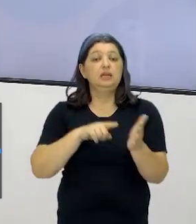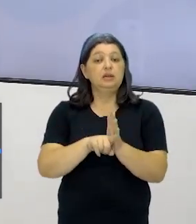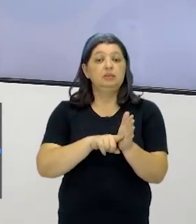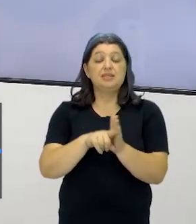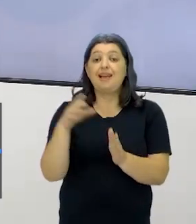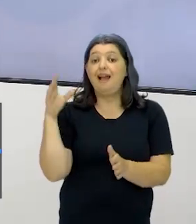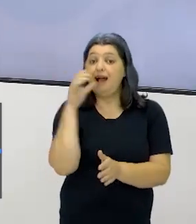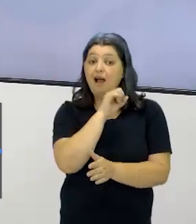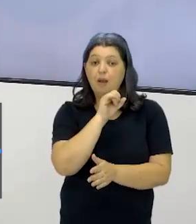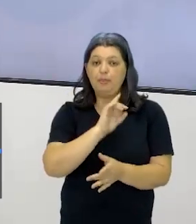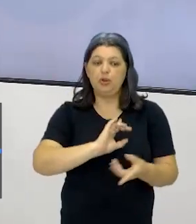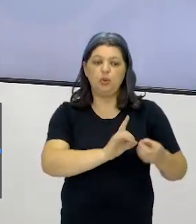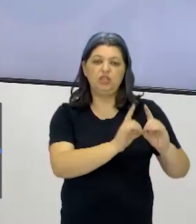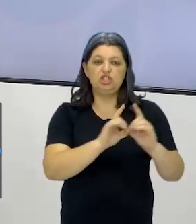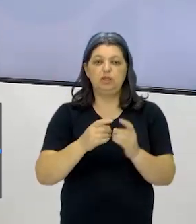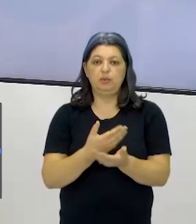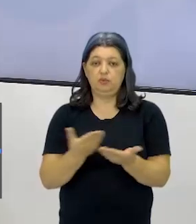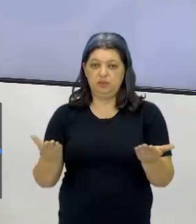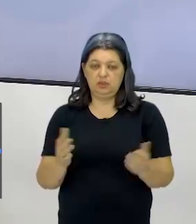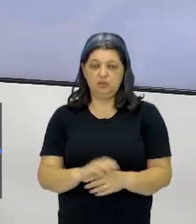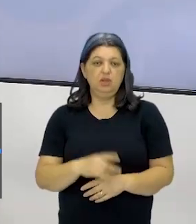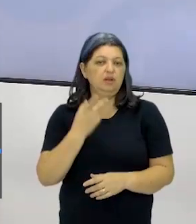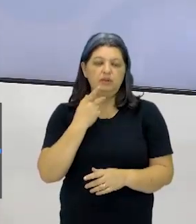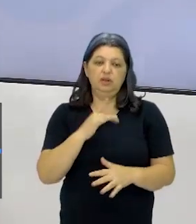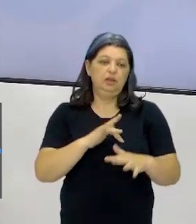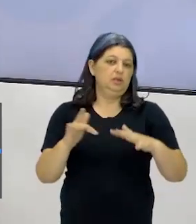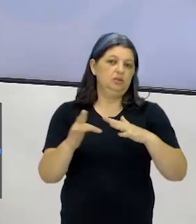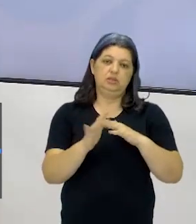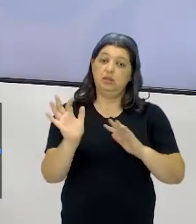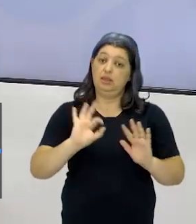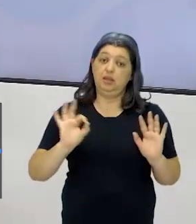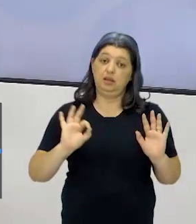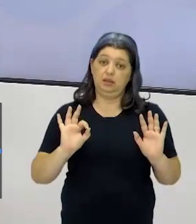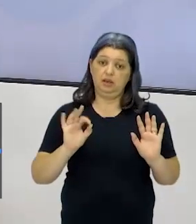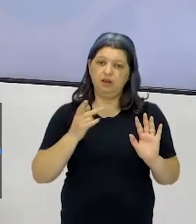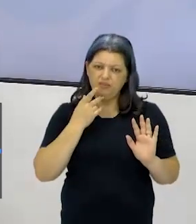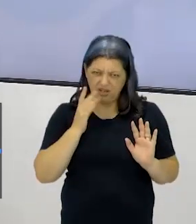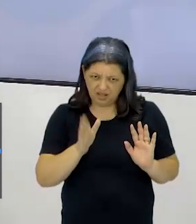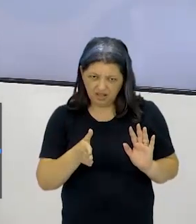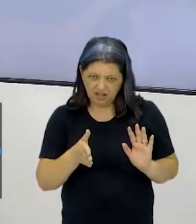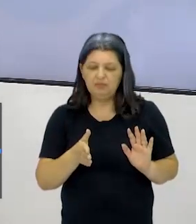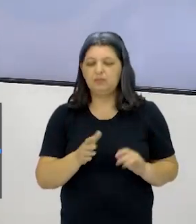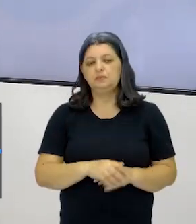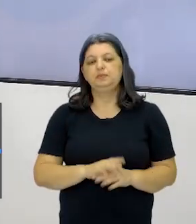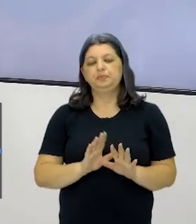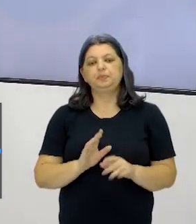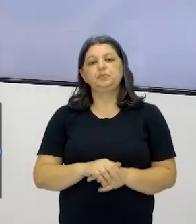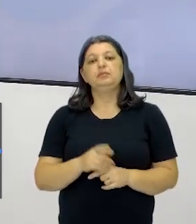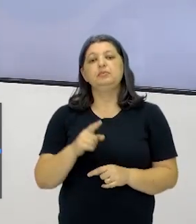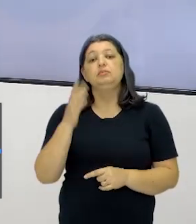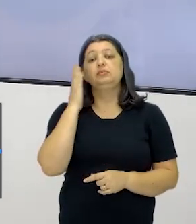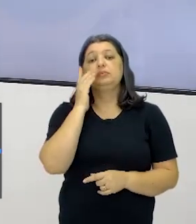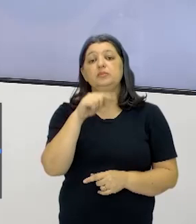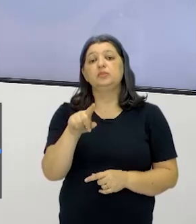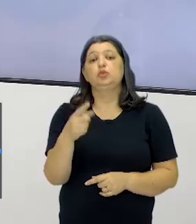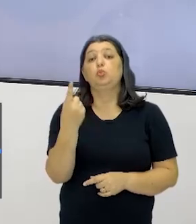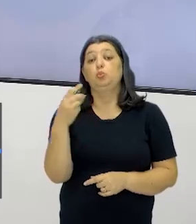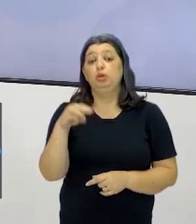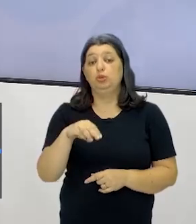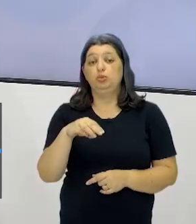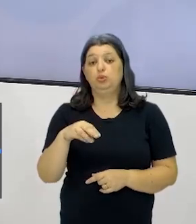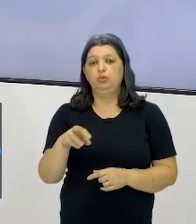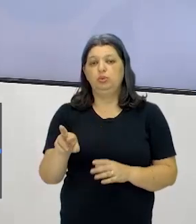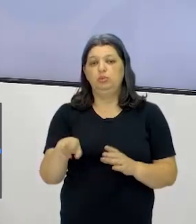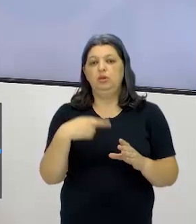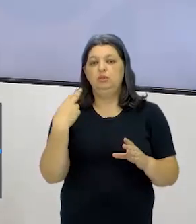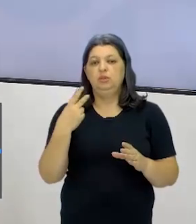rápida e dinâmica com vocês. Eu não falei nenhuma rede social aqui neste momento, eu falei antes, agora há pouco. Mas eu quero saber de vocês em um minutinho para dar